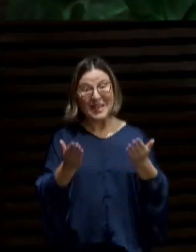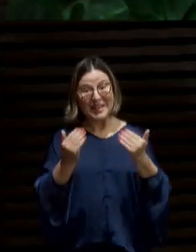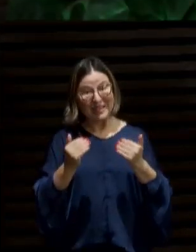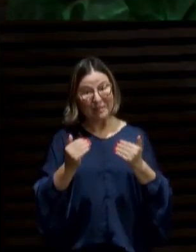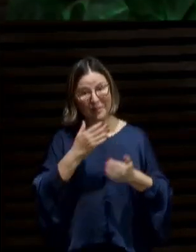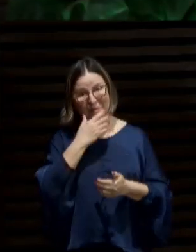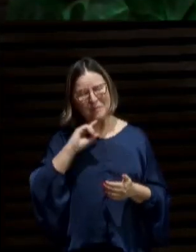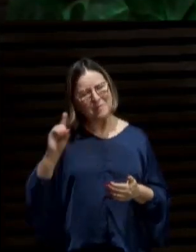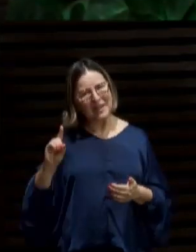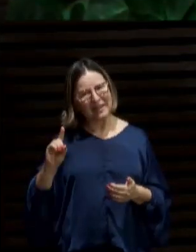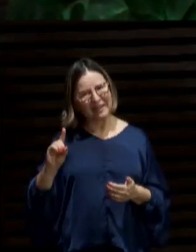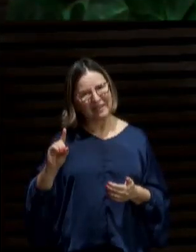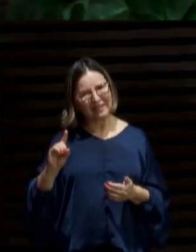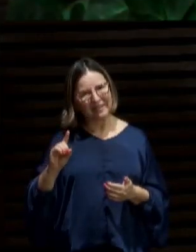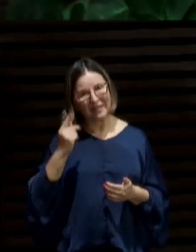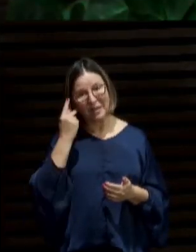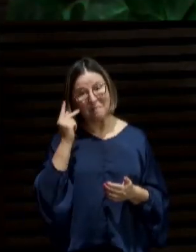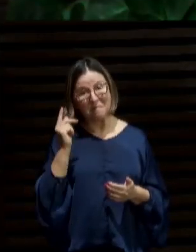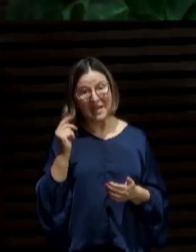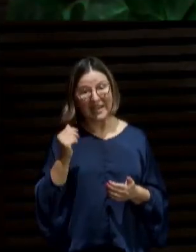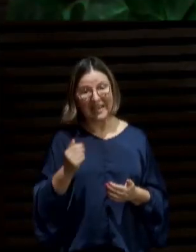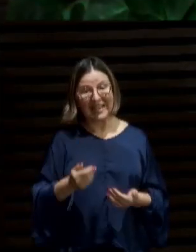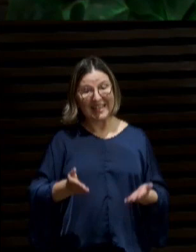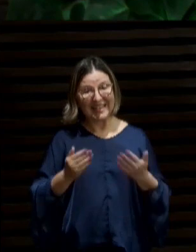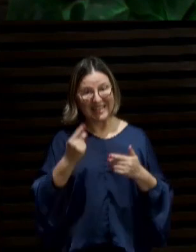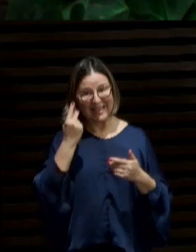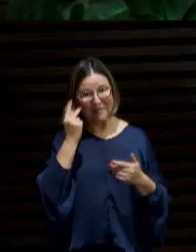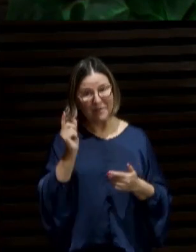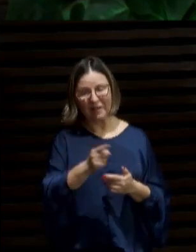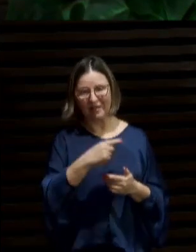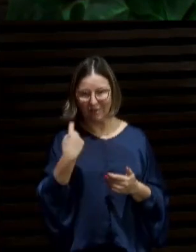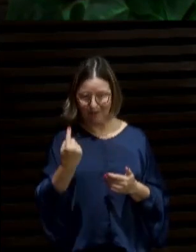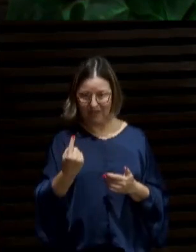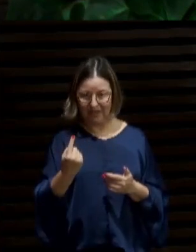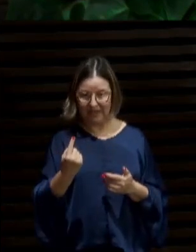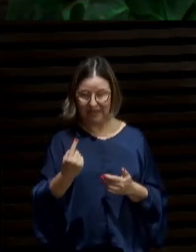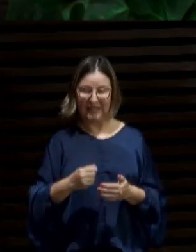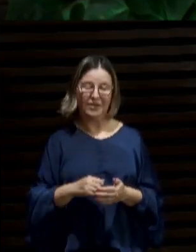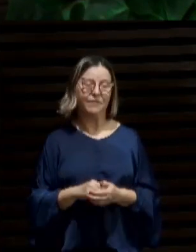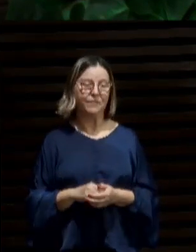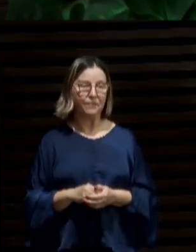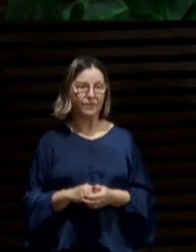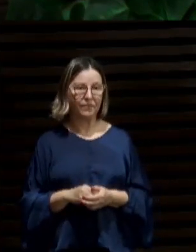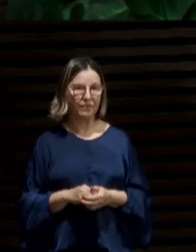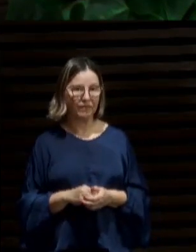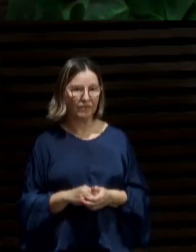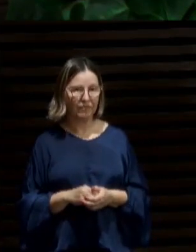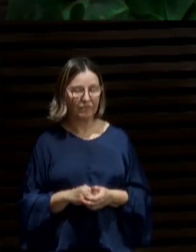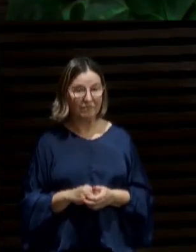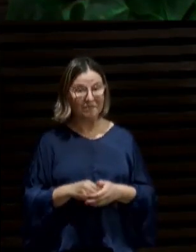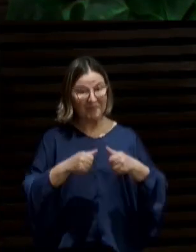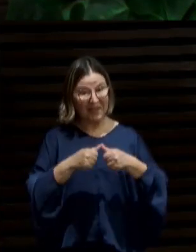para nos dar? Isso aqui eu assusto, né? Que